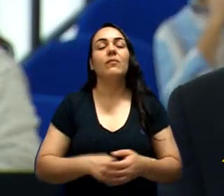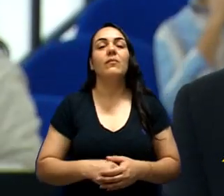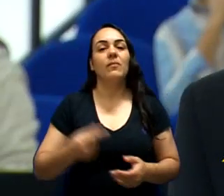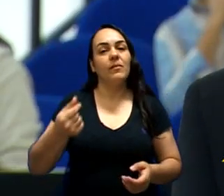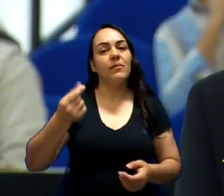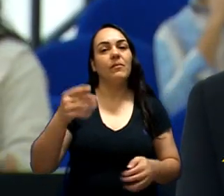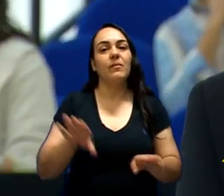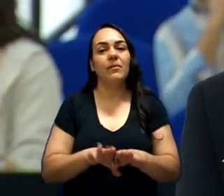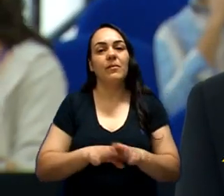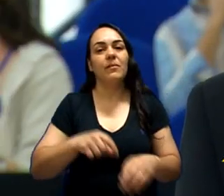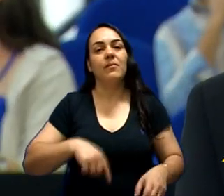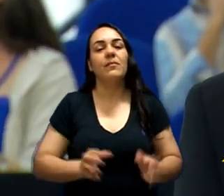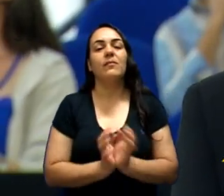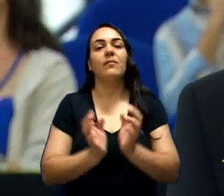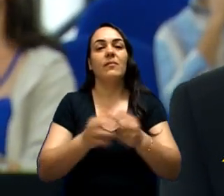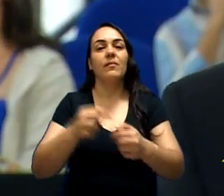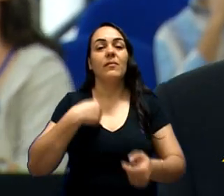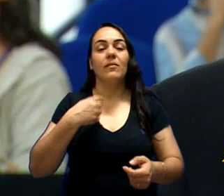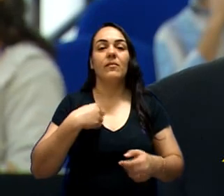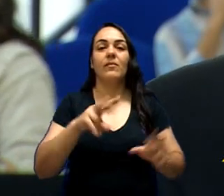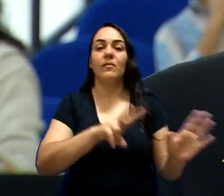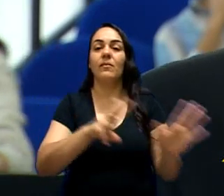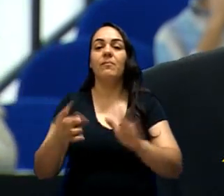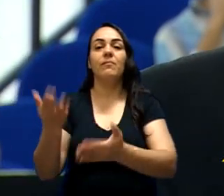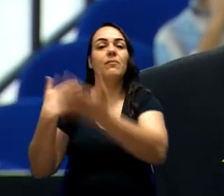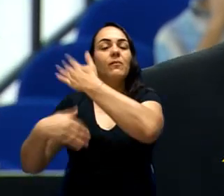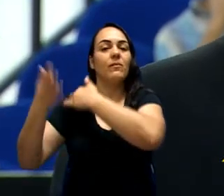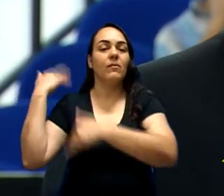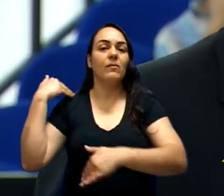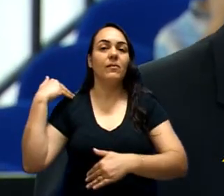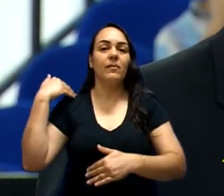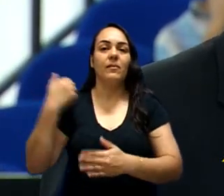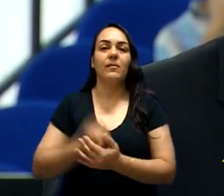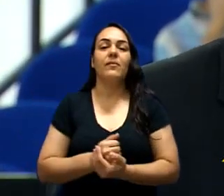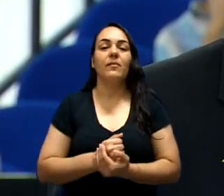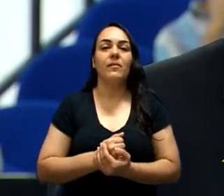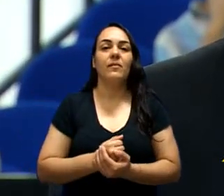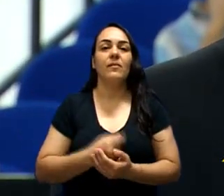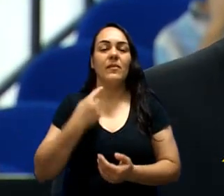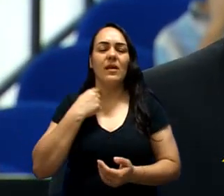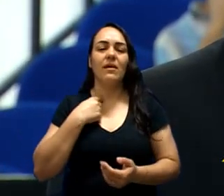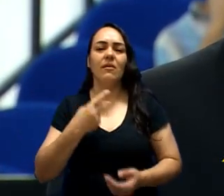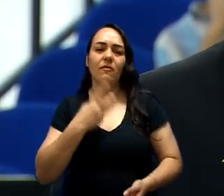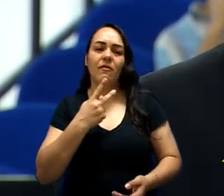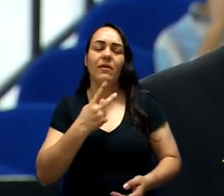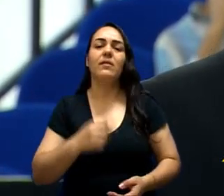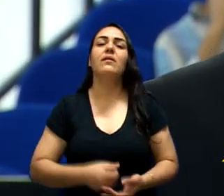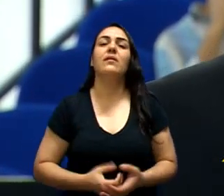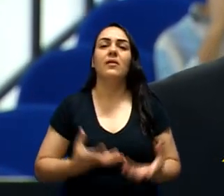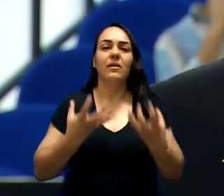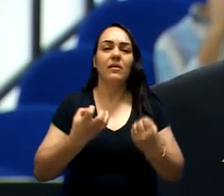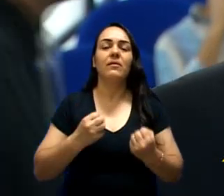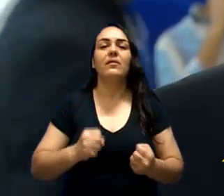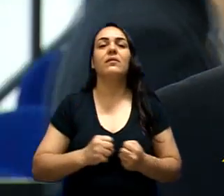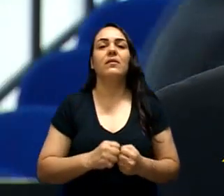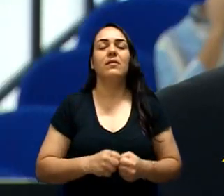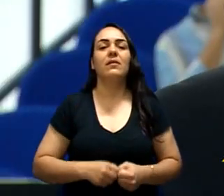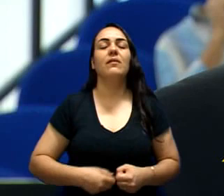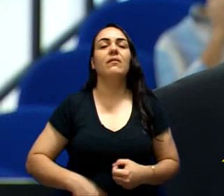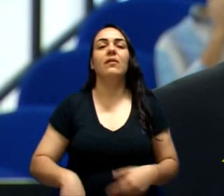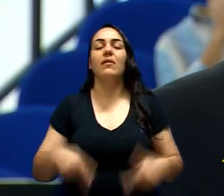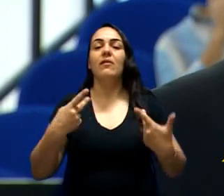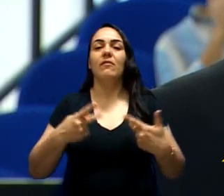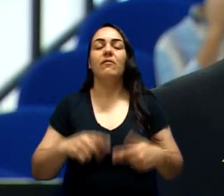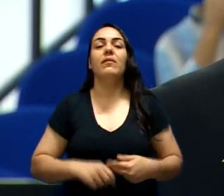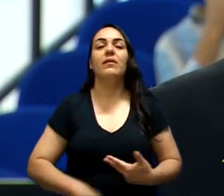É o seguinte, eu fui a semana passada aí muito... Fui até duro, cobrando o Executivo a execução